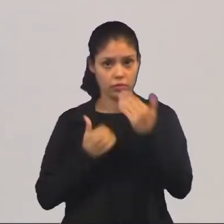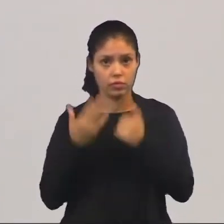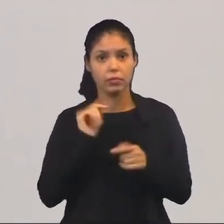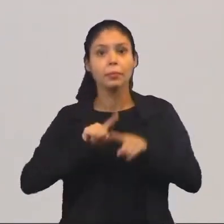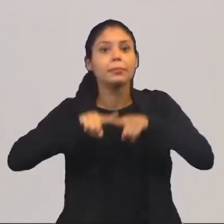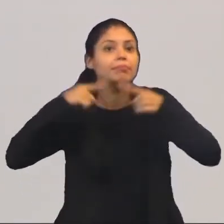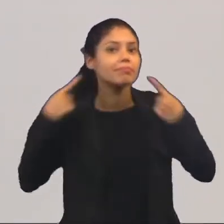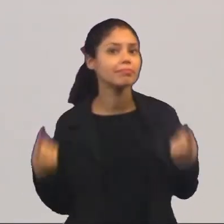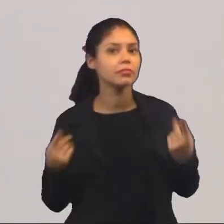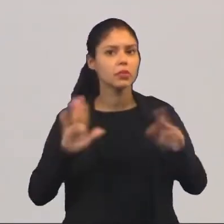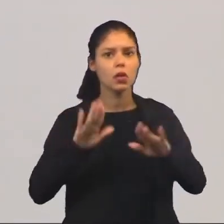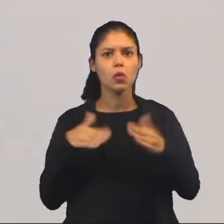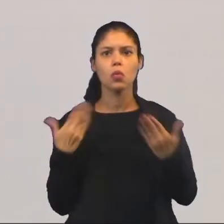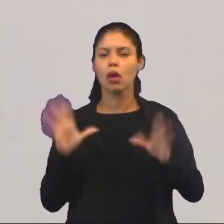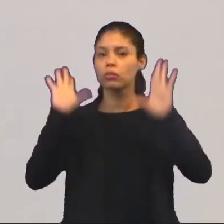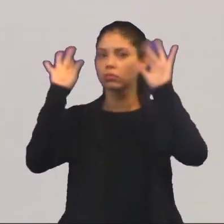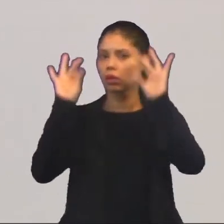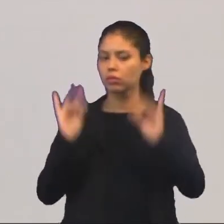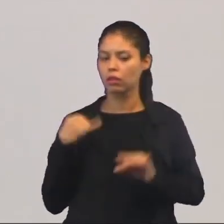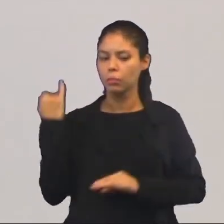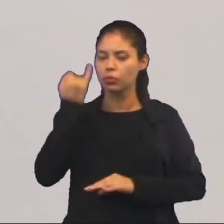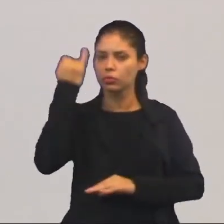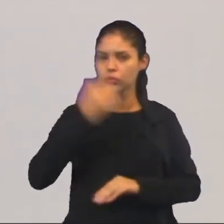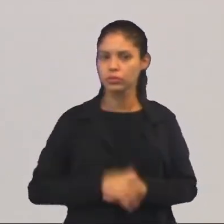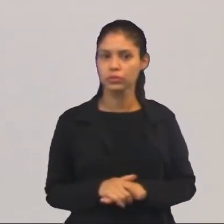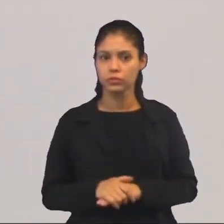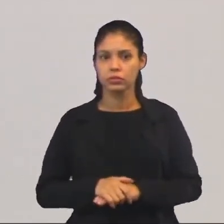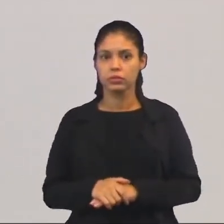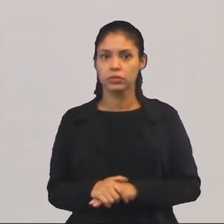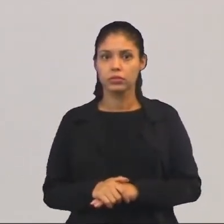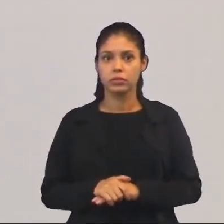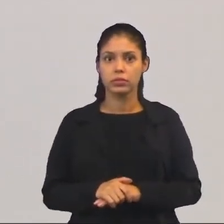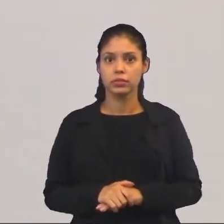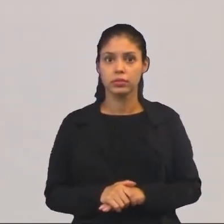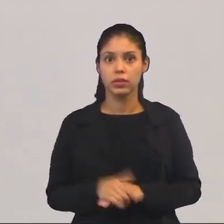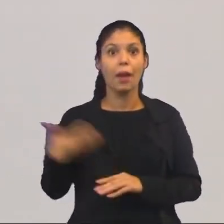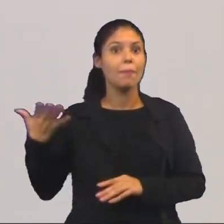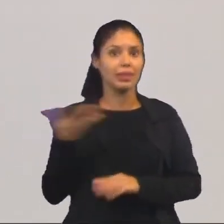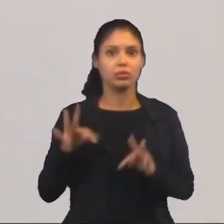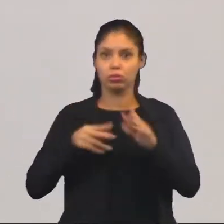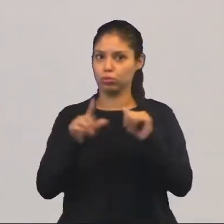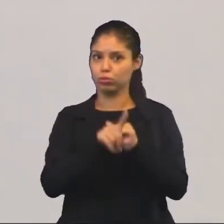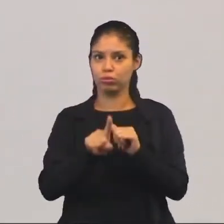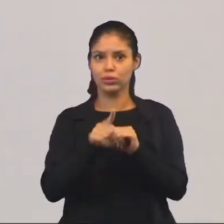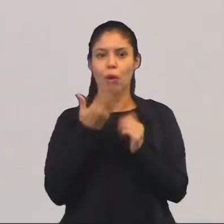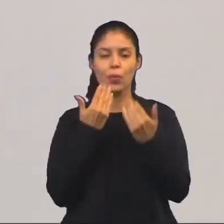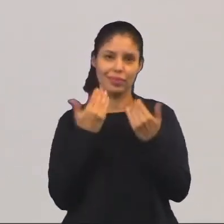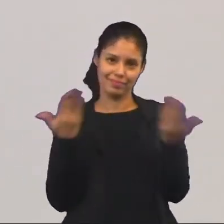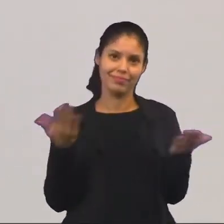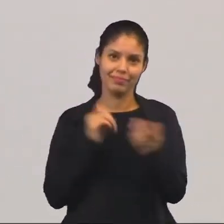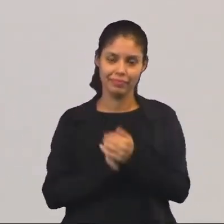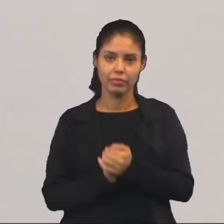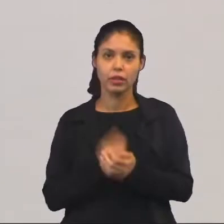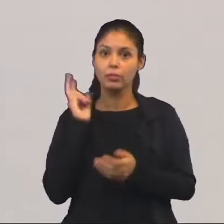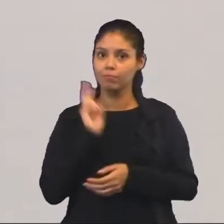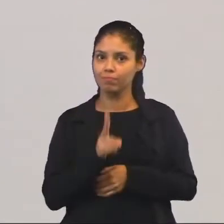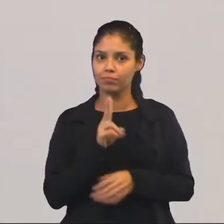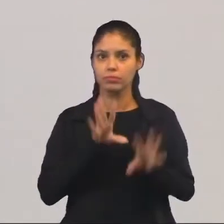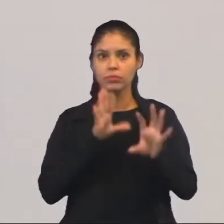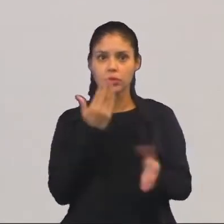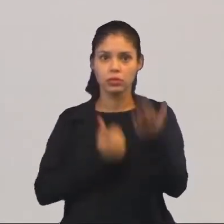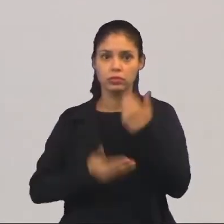alimentação. Mas qual é o detalhe importante aqui? É que eles não sejam a base da nossa alimentação e nem